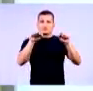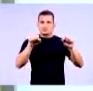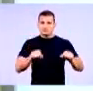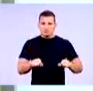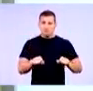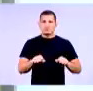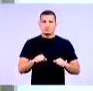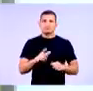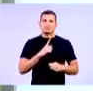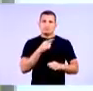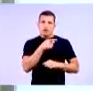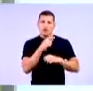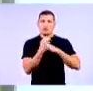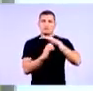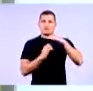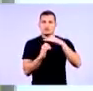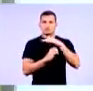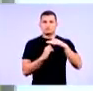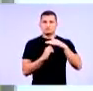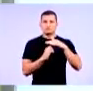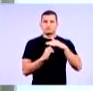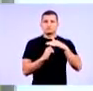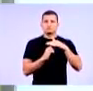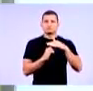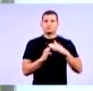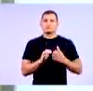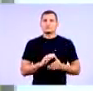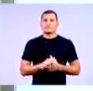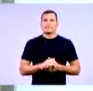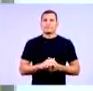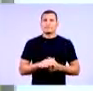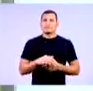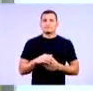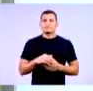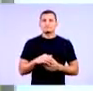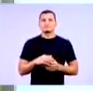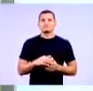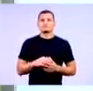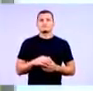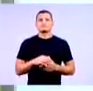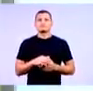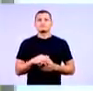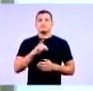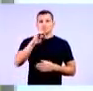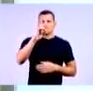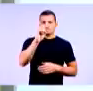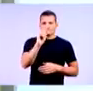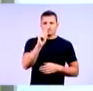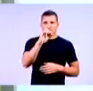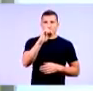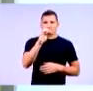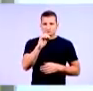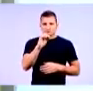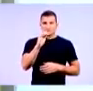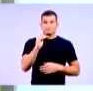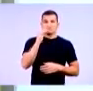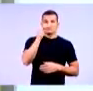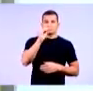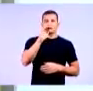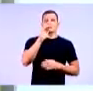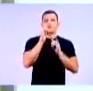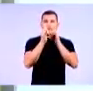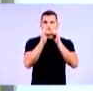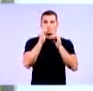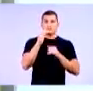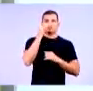estão funcionando naquela empresa. Tá? Então, a ideia é essa, dado, informação e conhecimento. Acima de